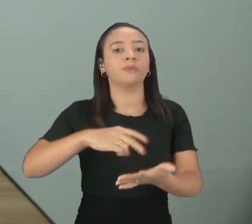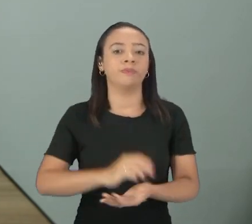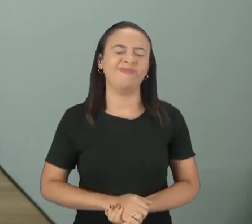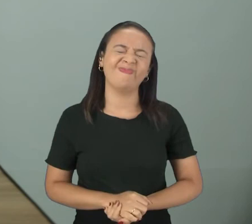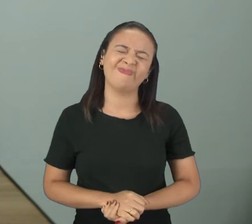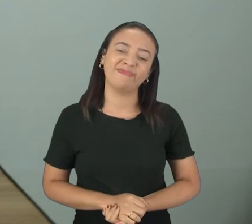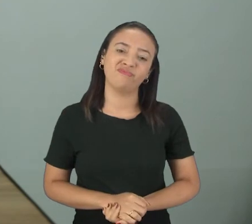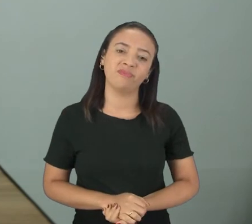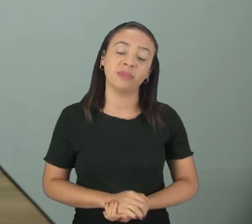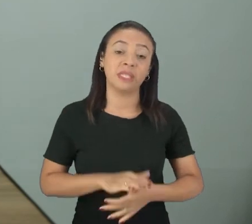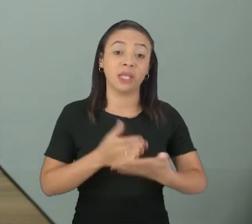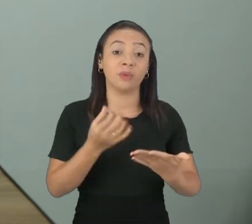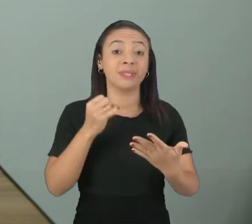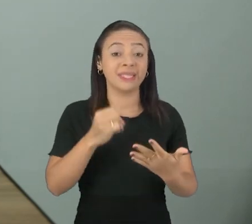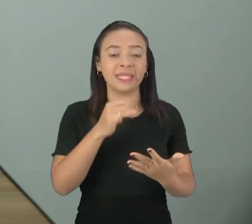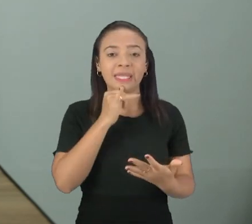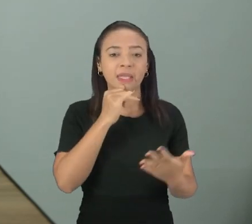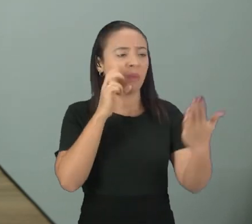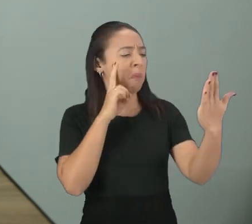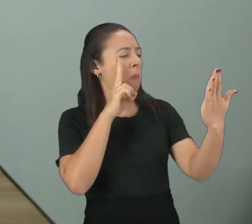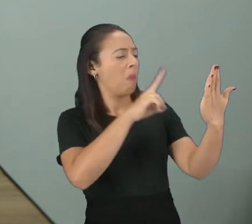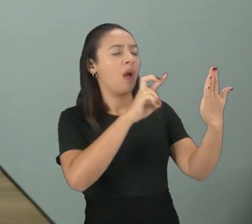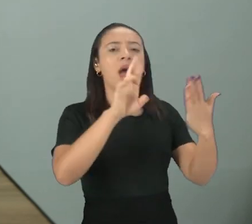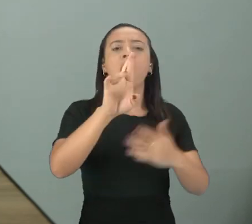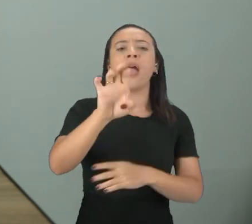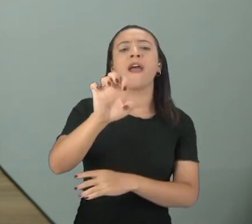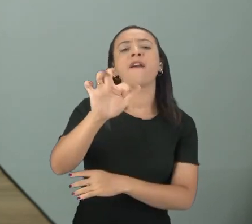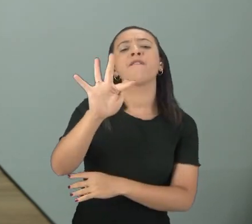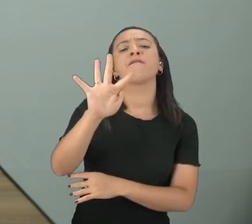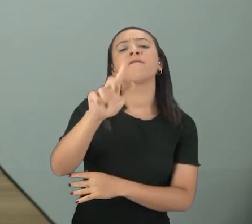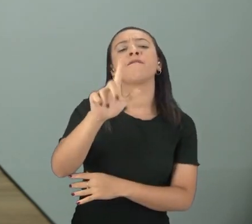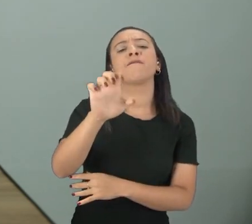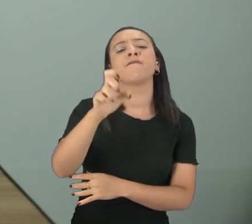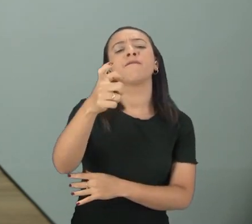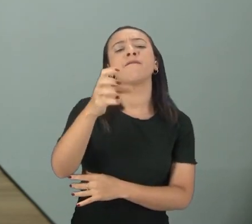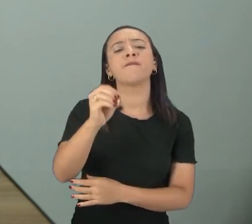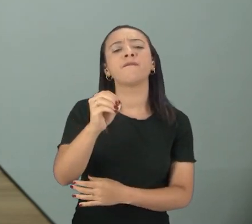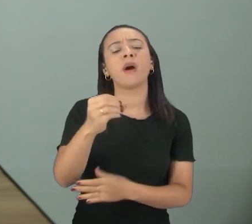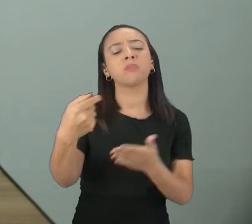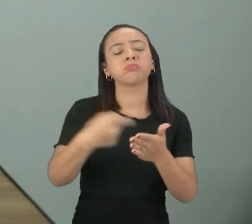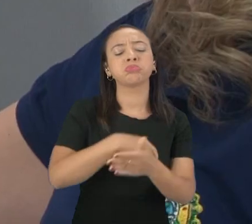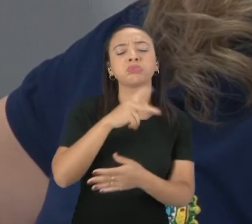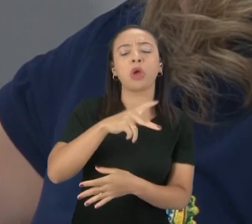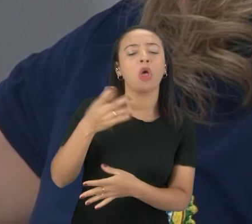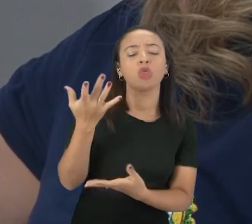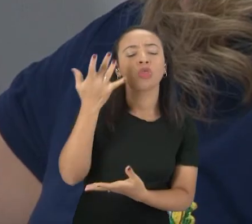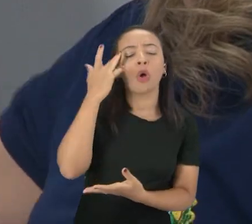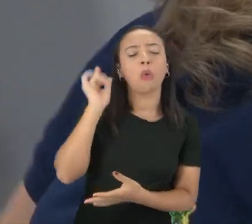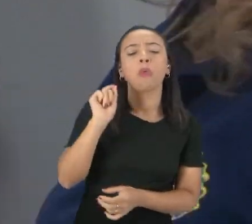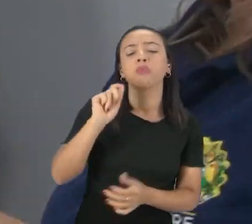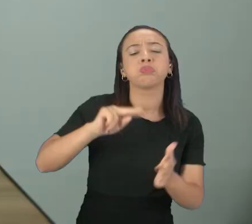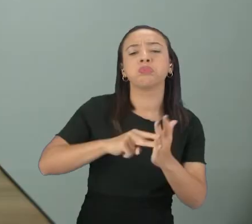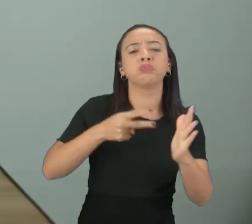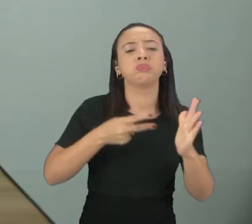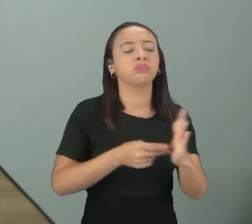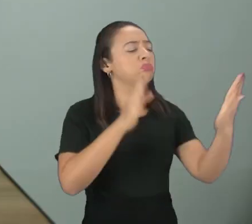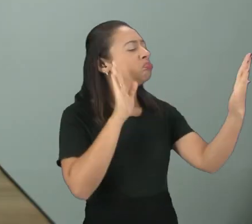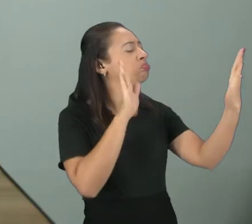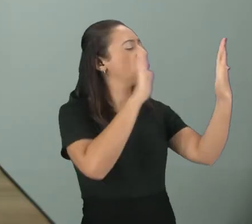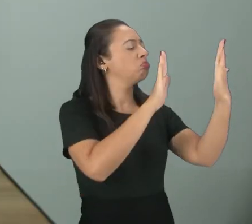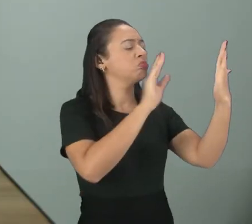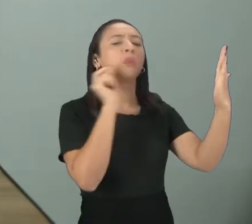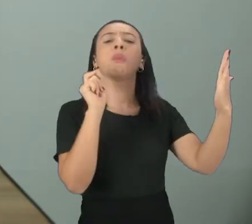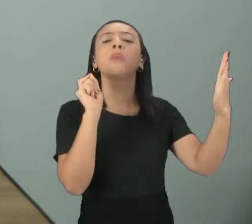eu vejo aqui reflexo, né? Ah, professora, eu não sei o que é reflexo. O que